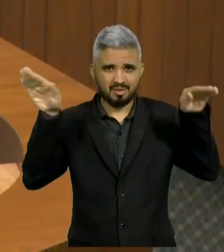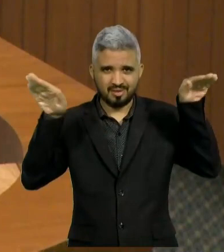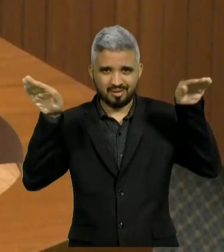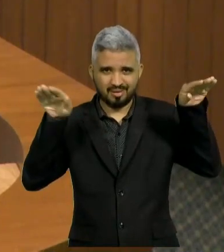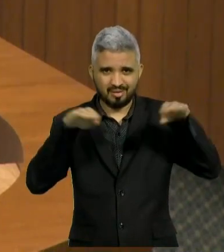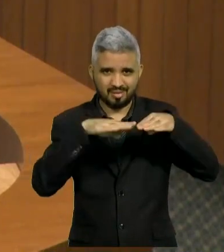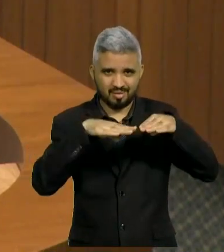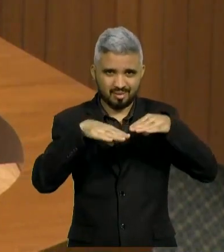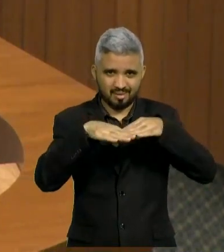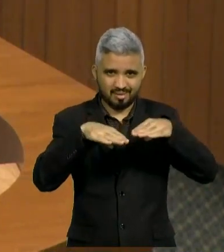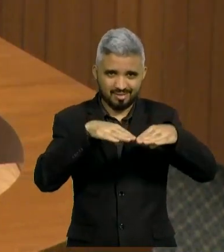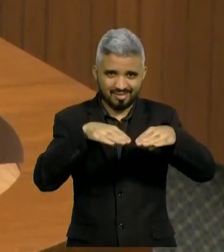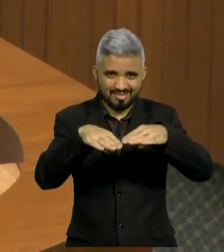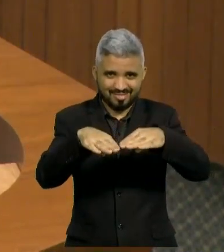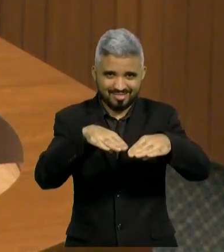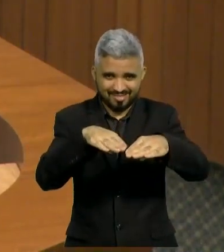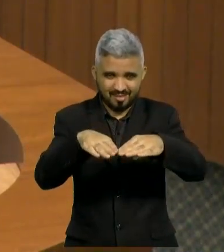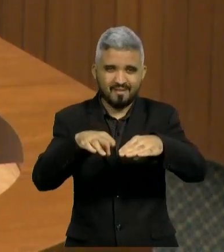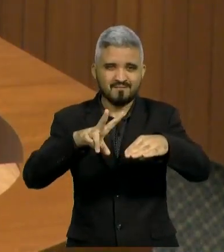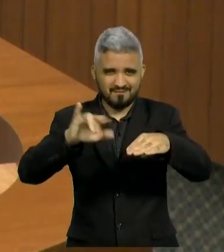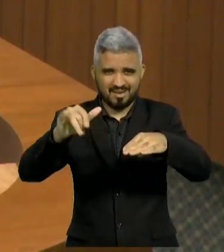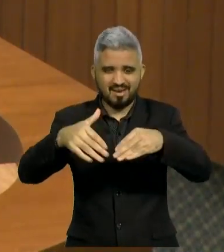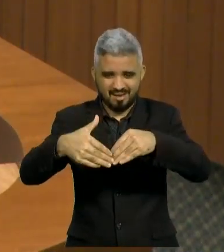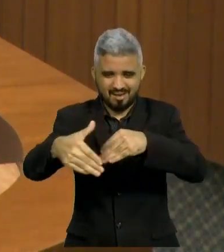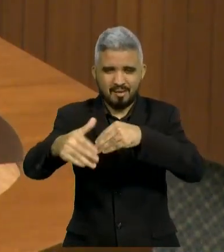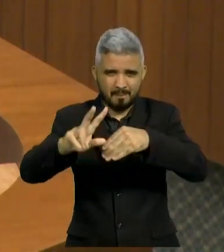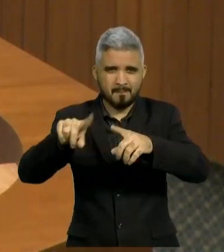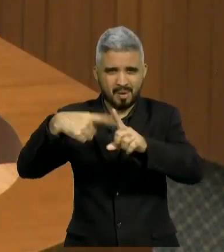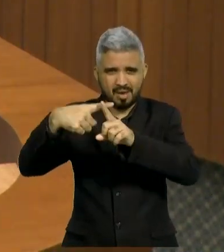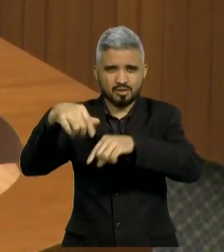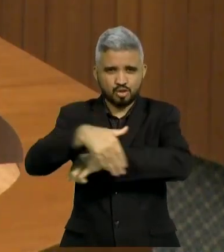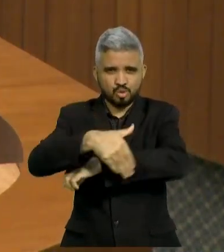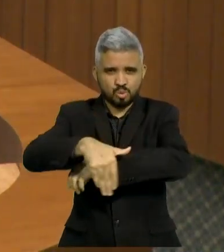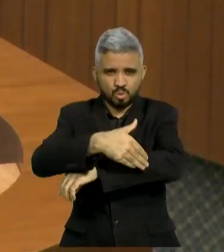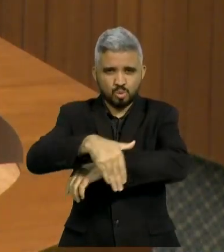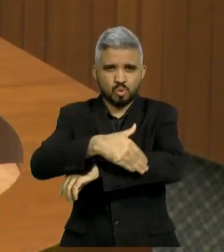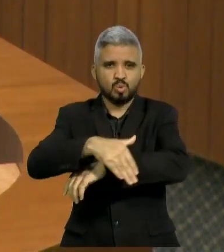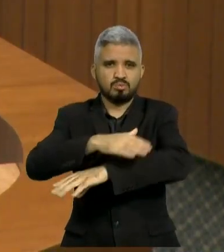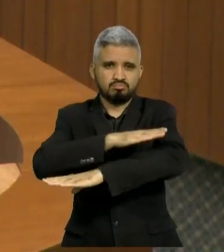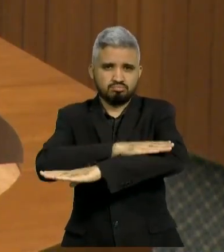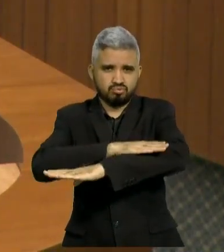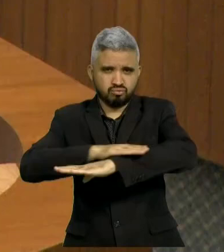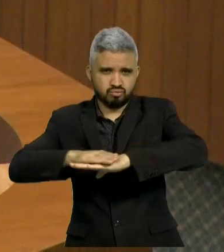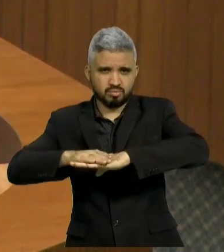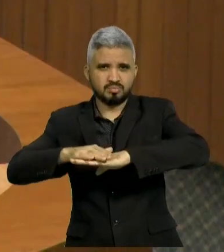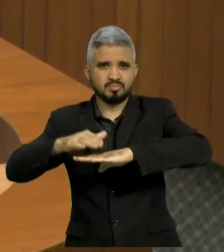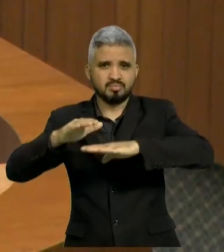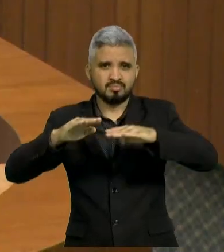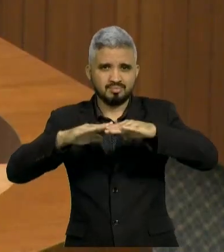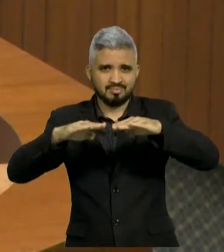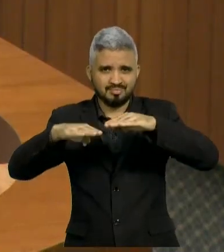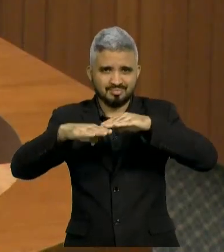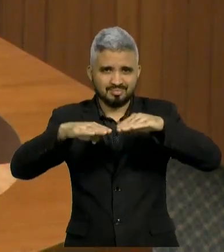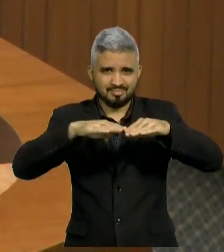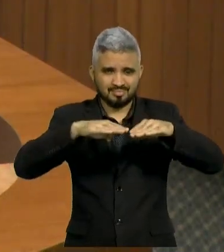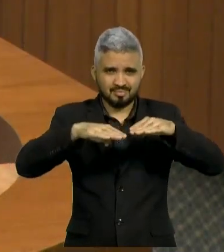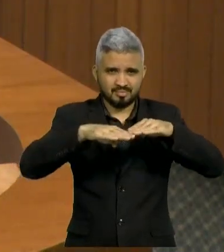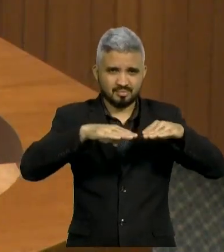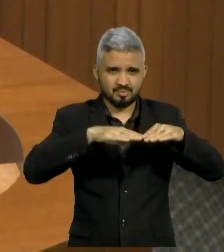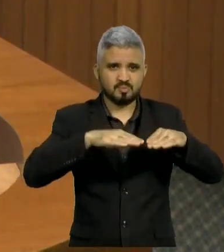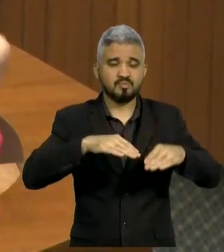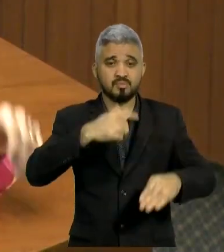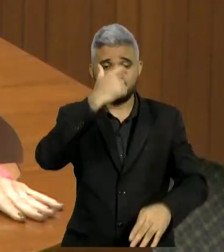beneficiadas e a cidade de Imperatriz ganha esse reforço da sua deputada estadual, Janaína, da primeira